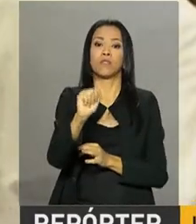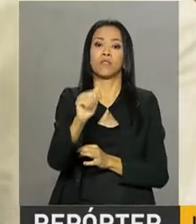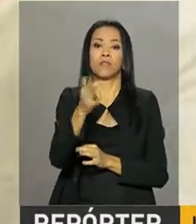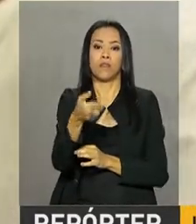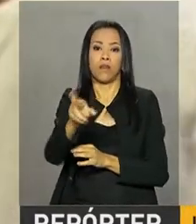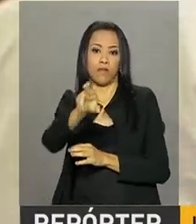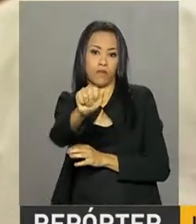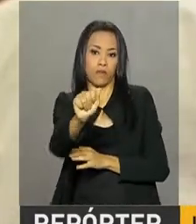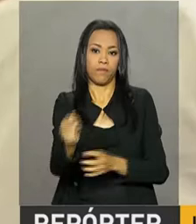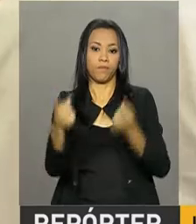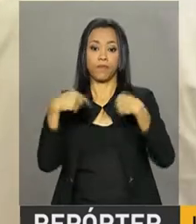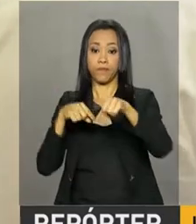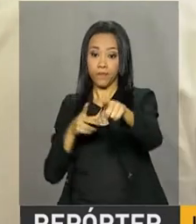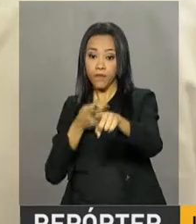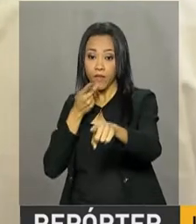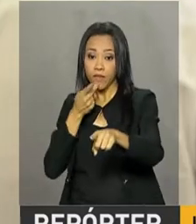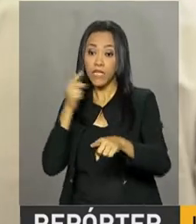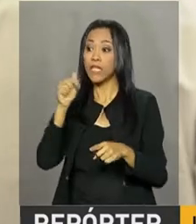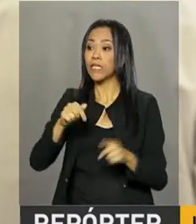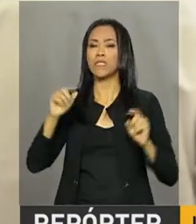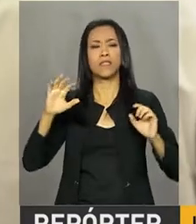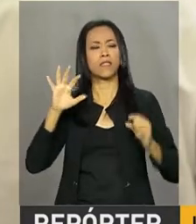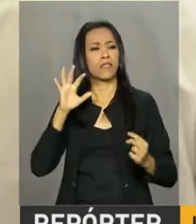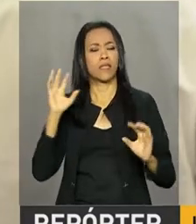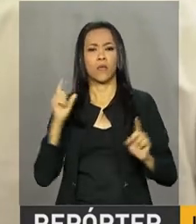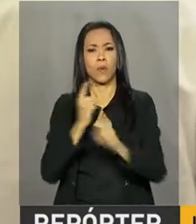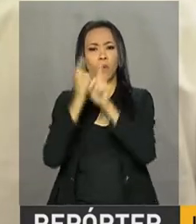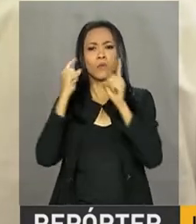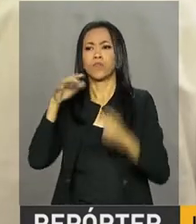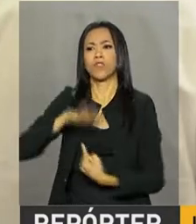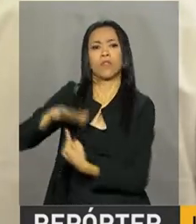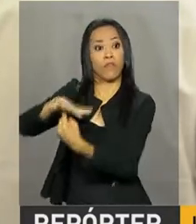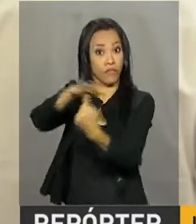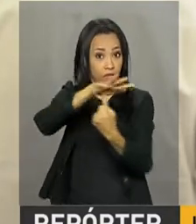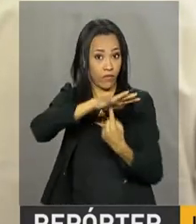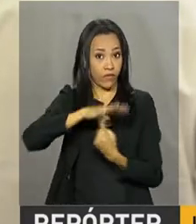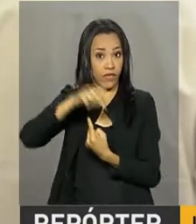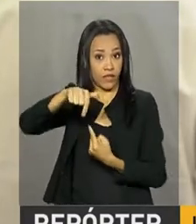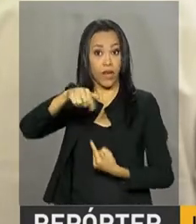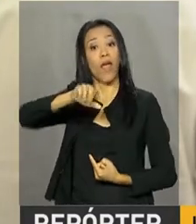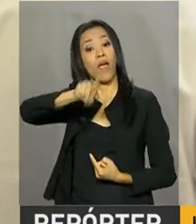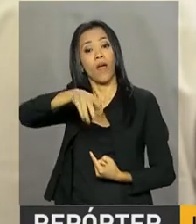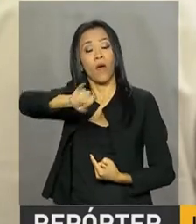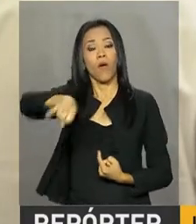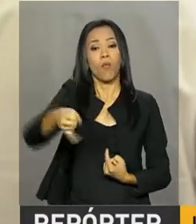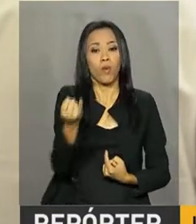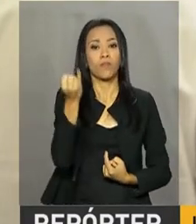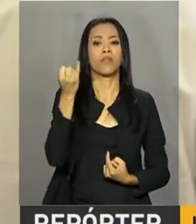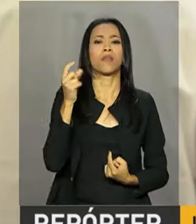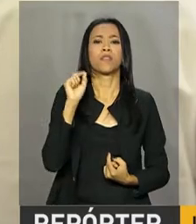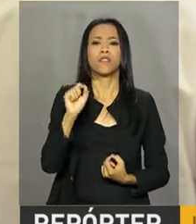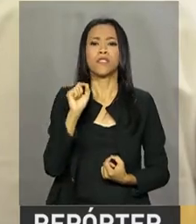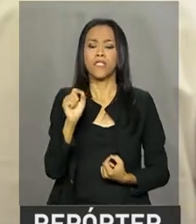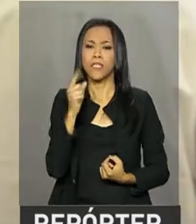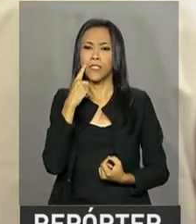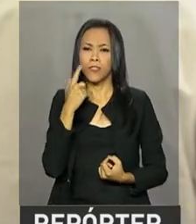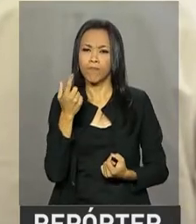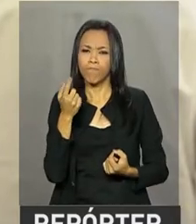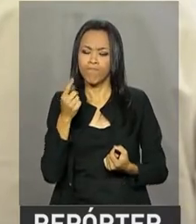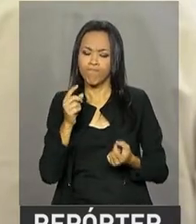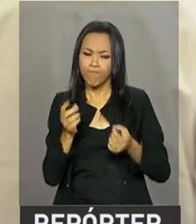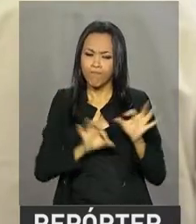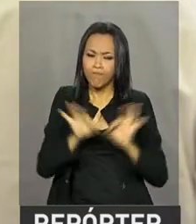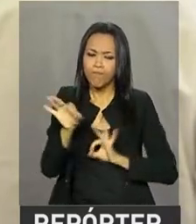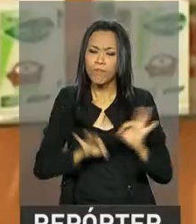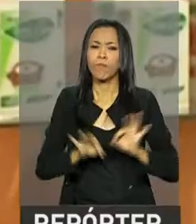em eventos como esse, nesse caso um evento internacional, é uma oportunidade realmente de prospecção de negócios para